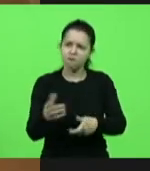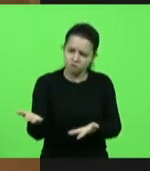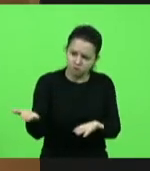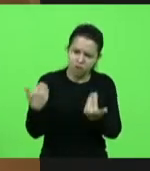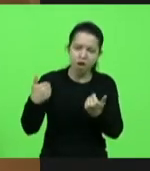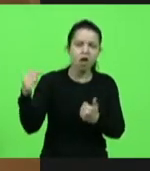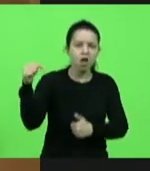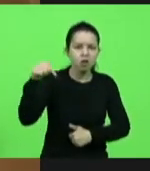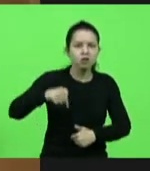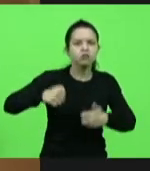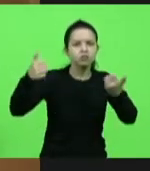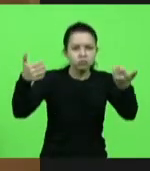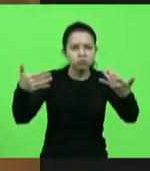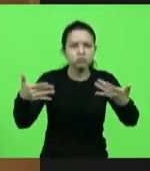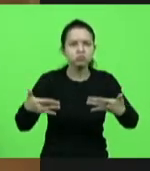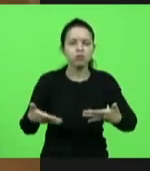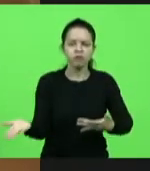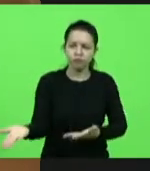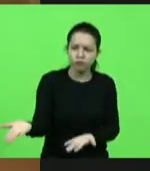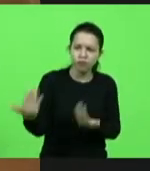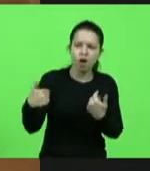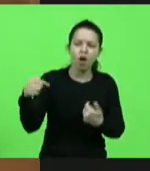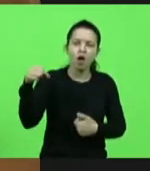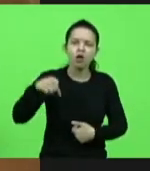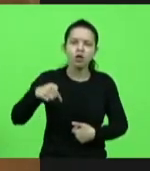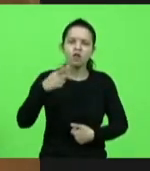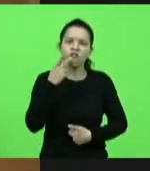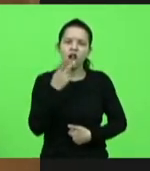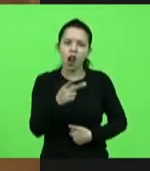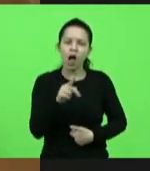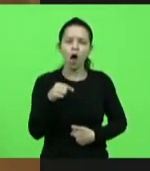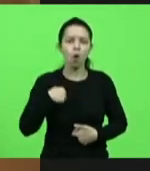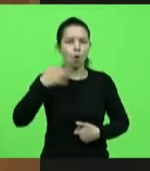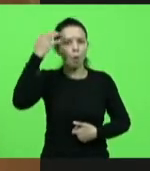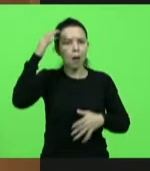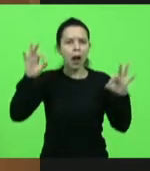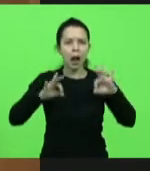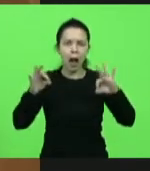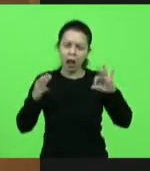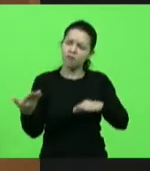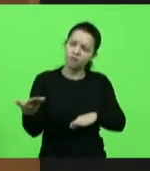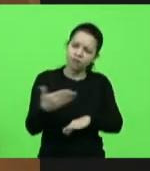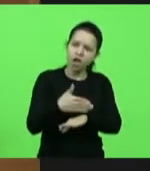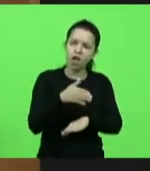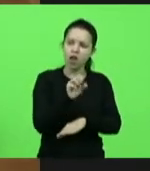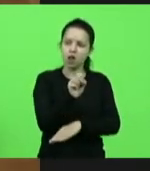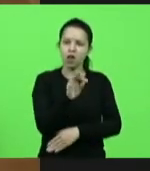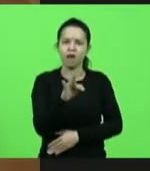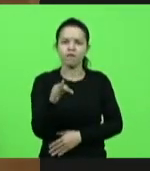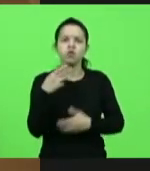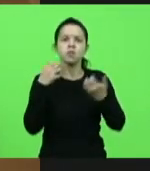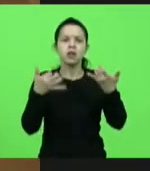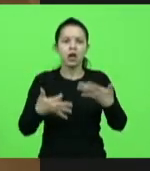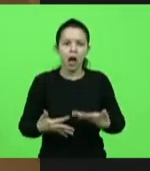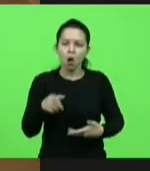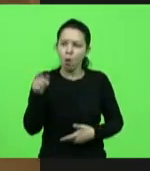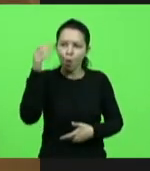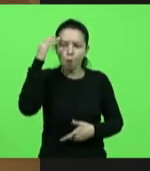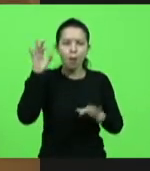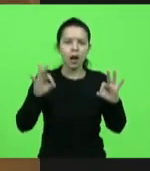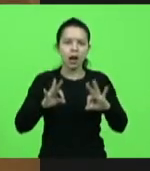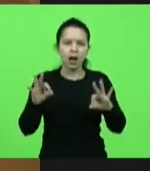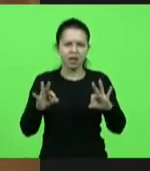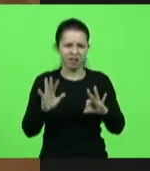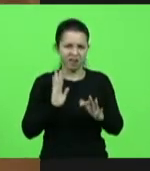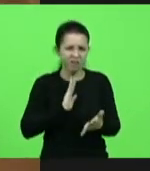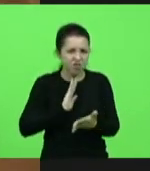esclarecer. Vem aqui dizer que é inocente. Vem no Supremo se explicar, dizer que não tem culpa. Agora,